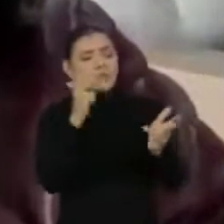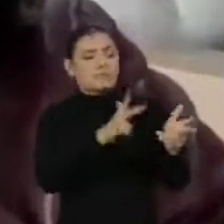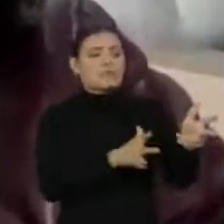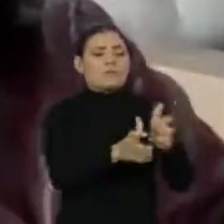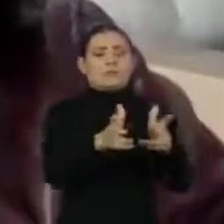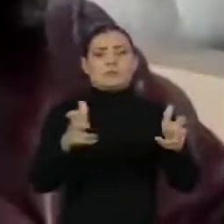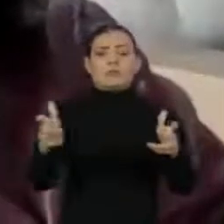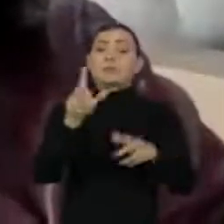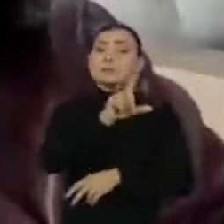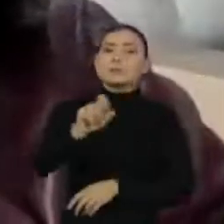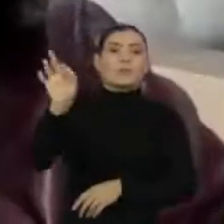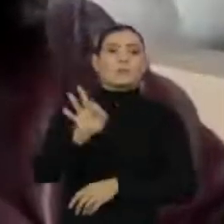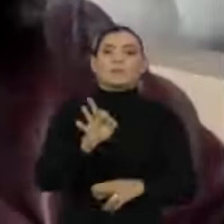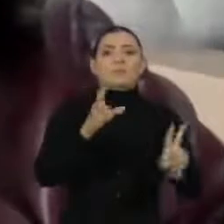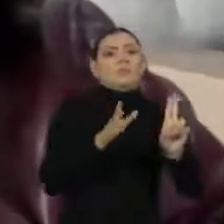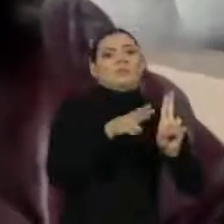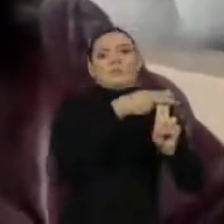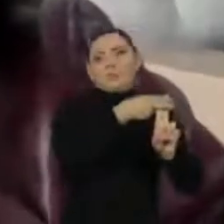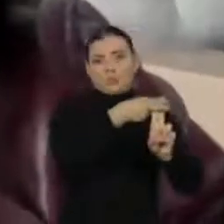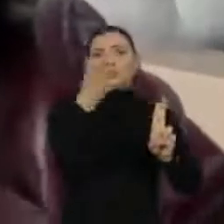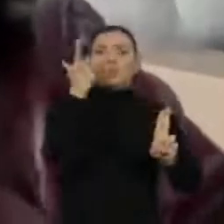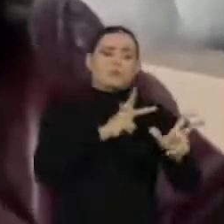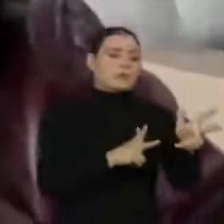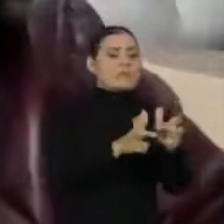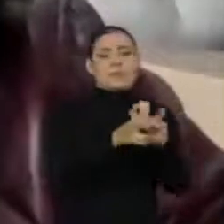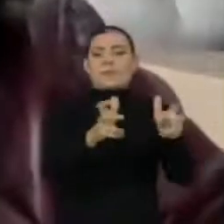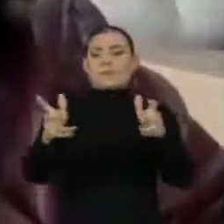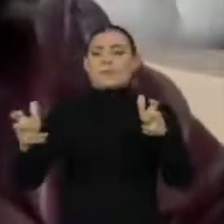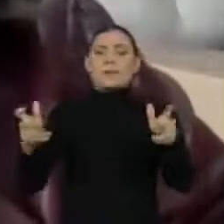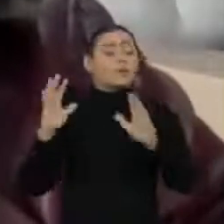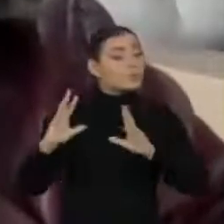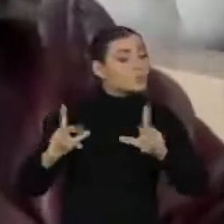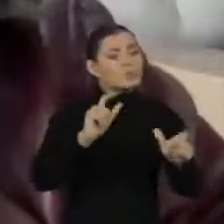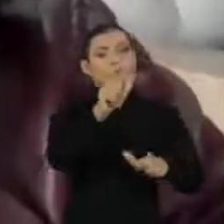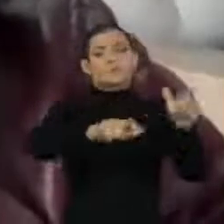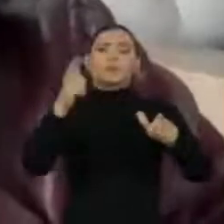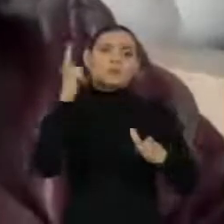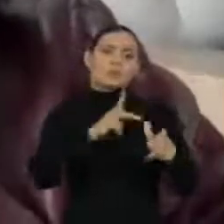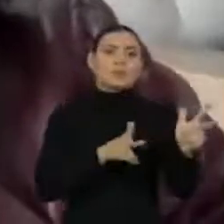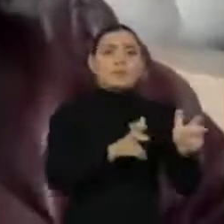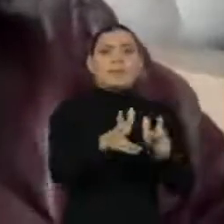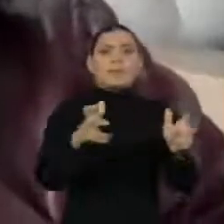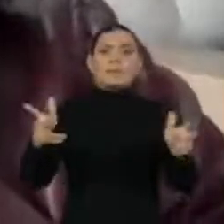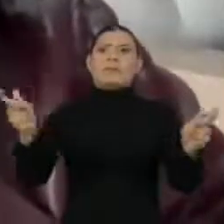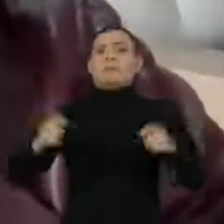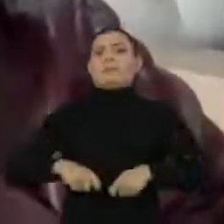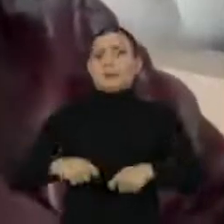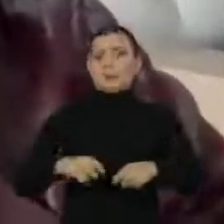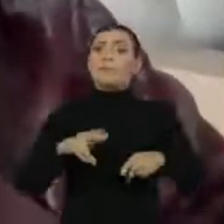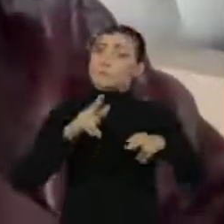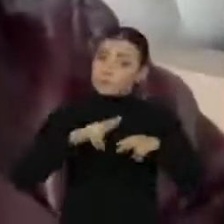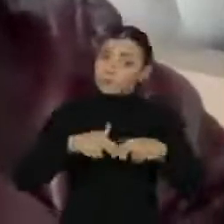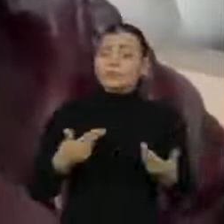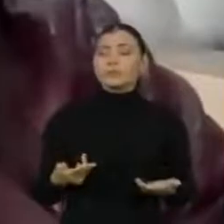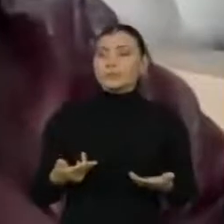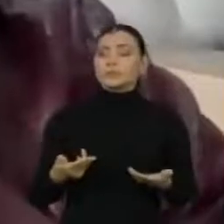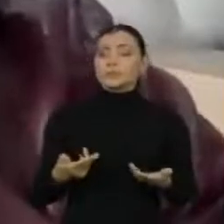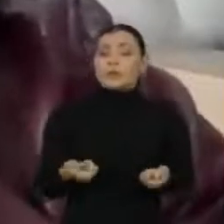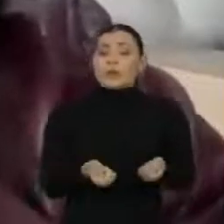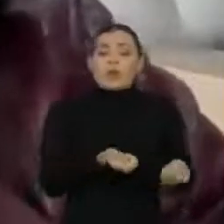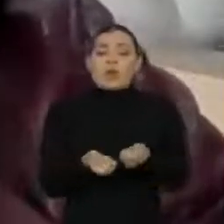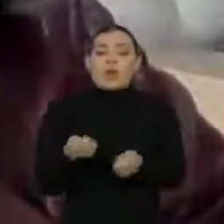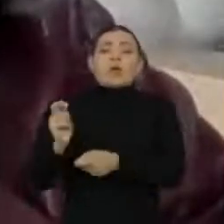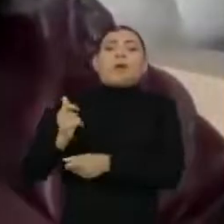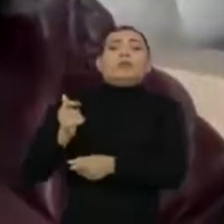venha 100% pelo Sistema Único de Saúde, né? Ou seja, para que todos possam ter acesso a isso, quem faça a gerência, né,